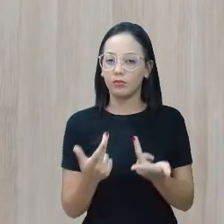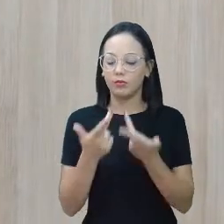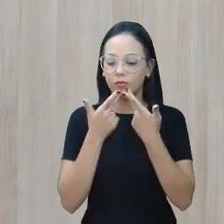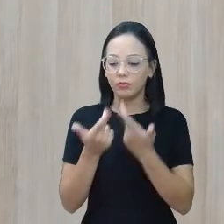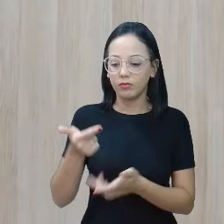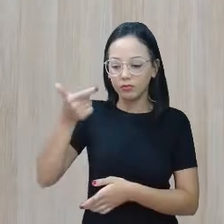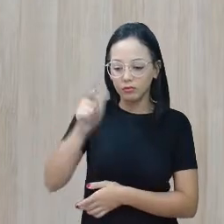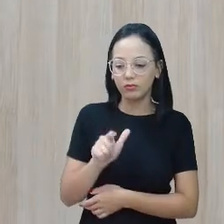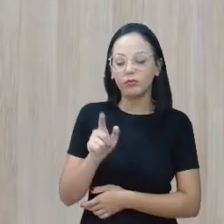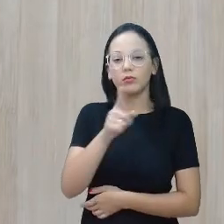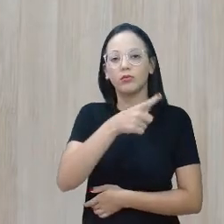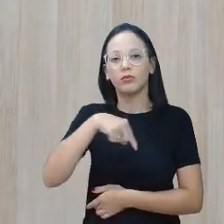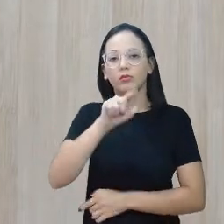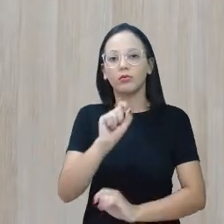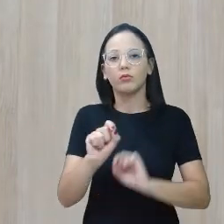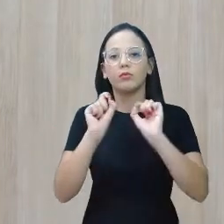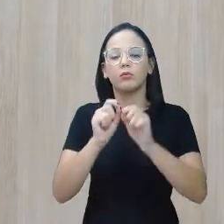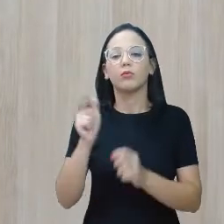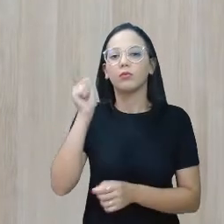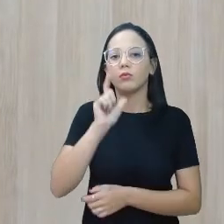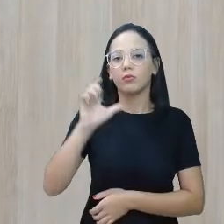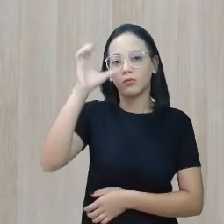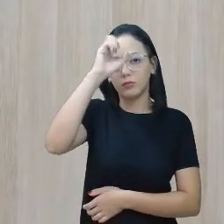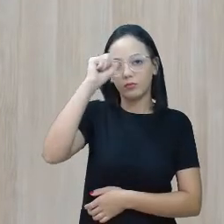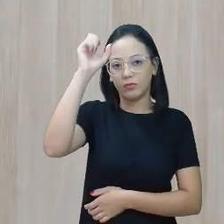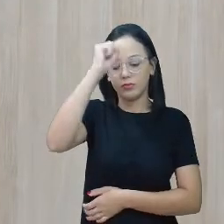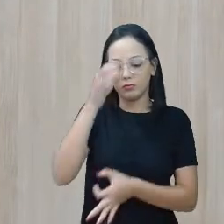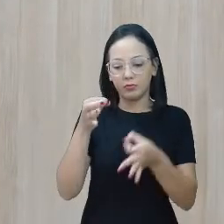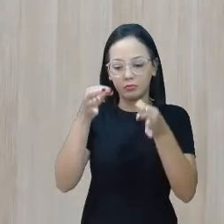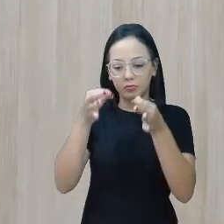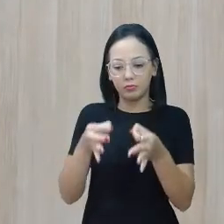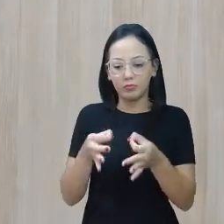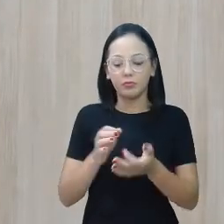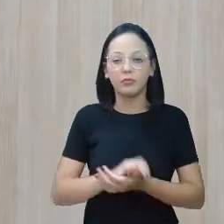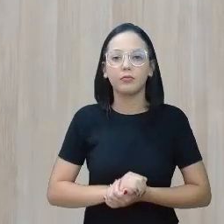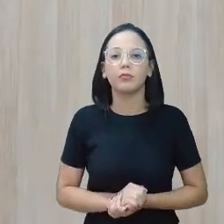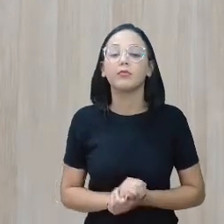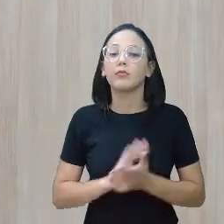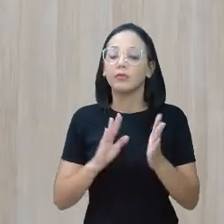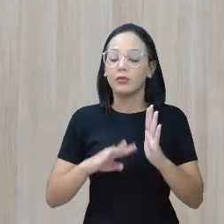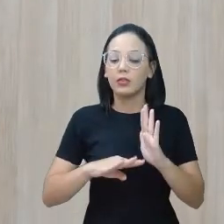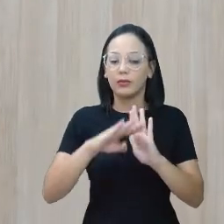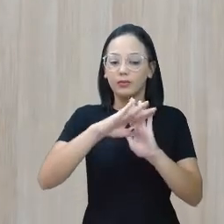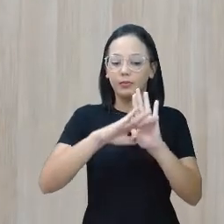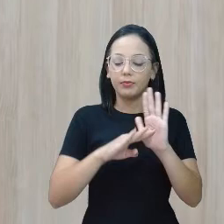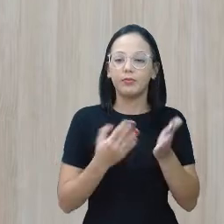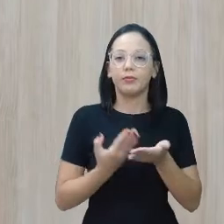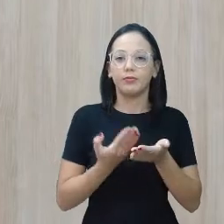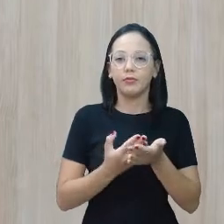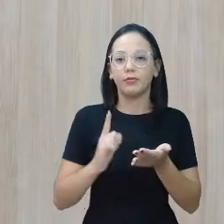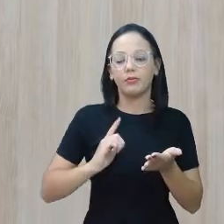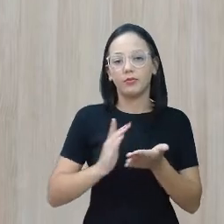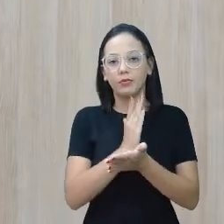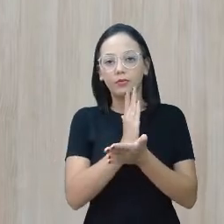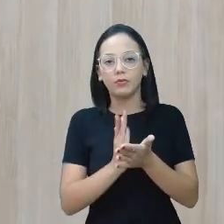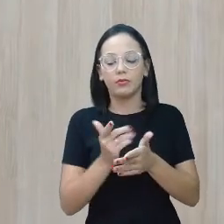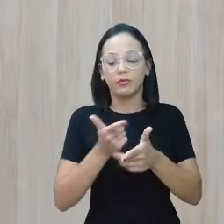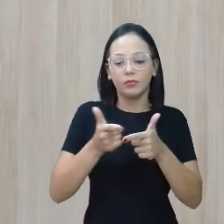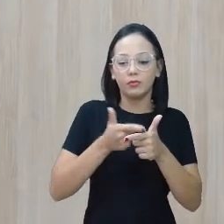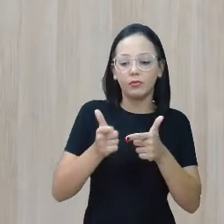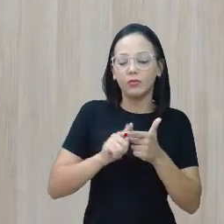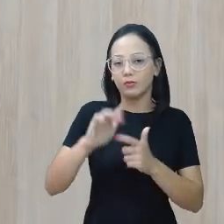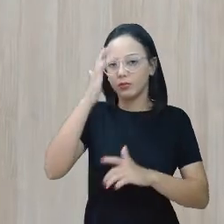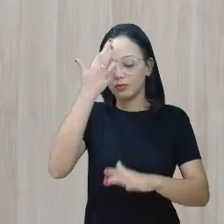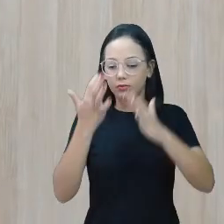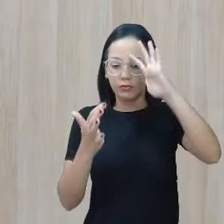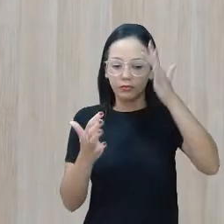vez para que vocês aí consigam aprender direitinho, tá certo? Nesse plano de estudo, você vai ter alguns probleminhas para resolver. E